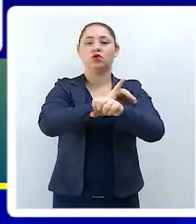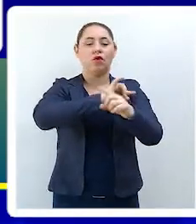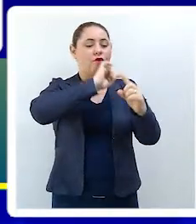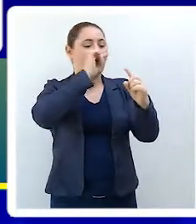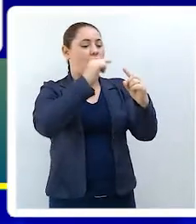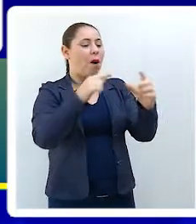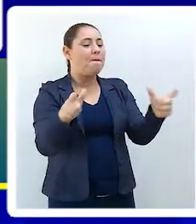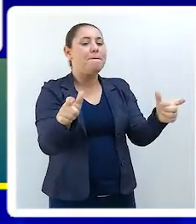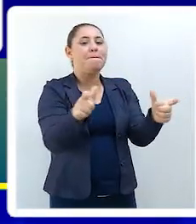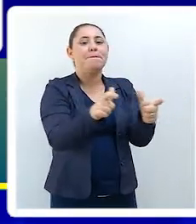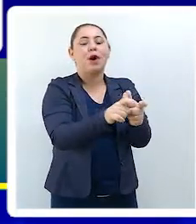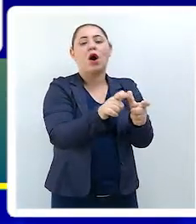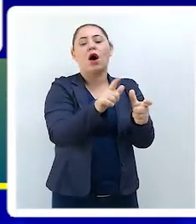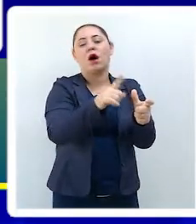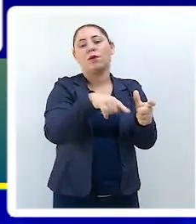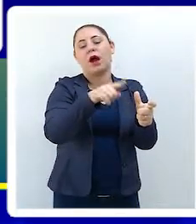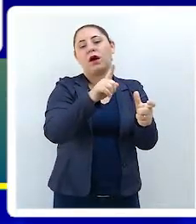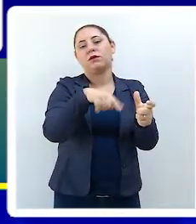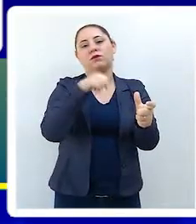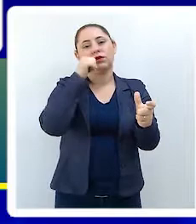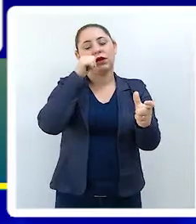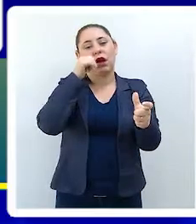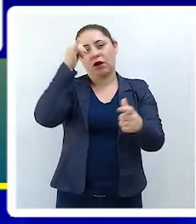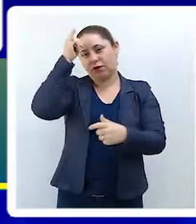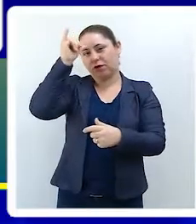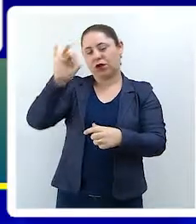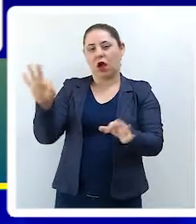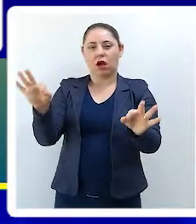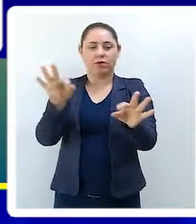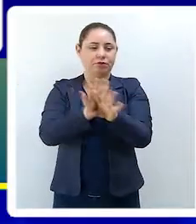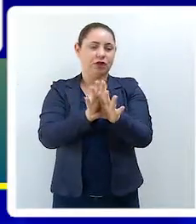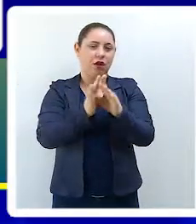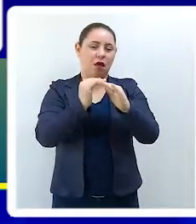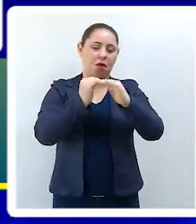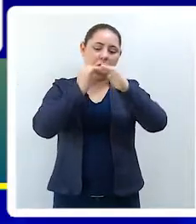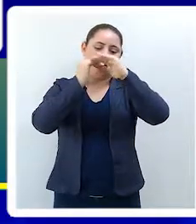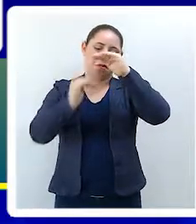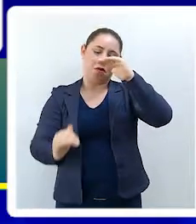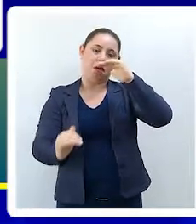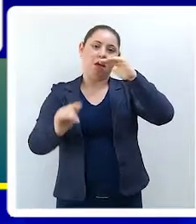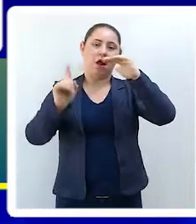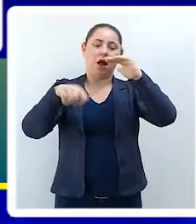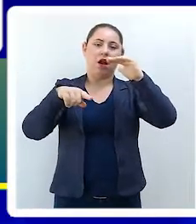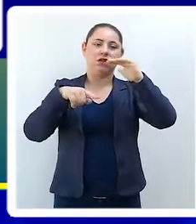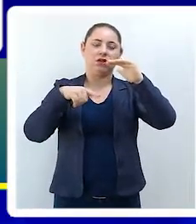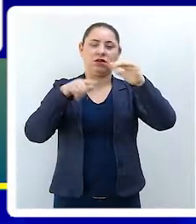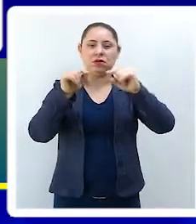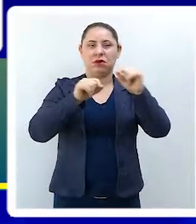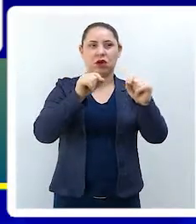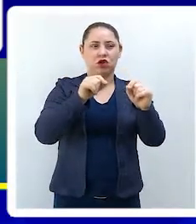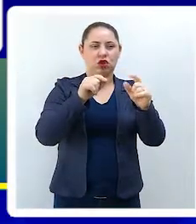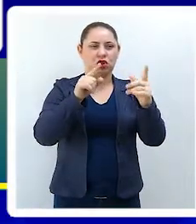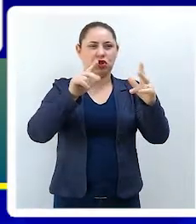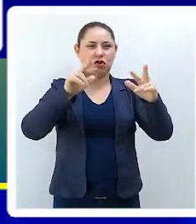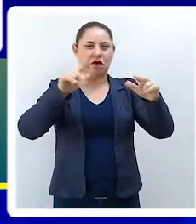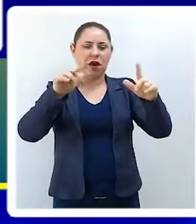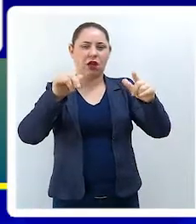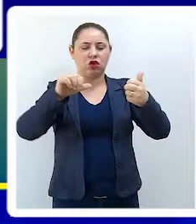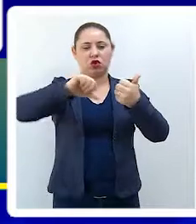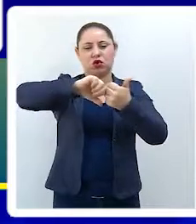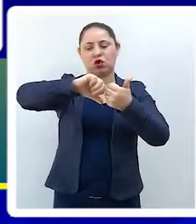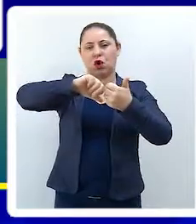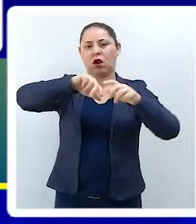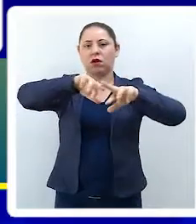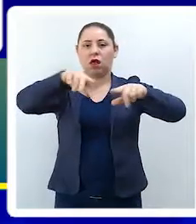esse universo, de modo a combater e prevenir desigualdade ou tratamento de desigualdade